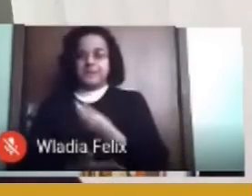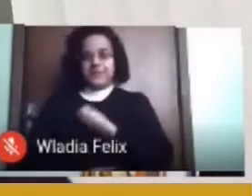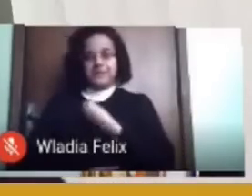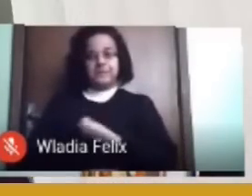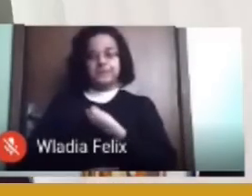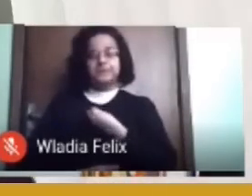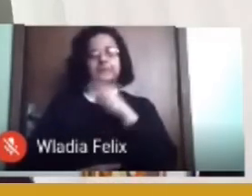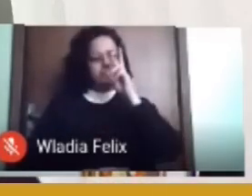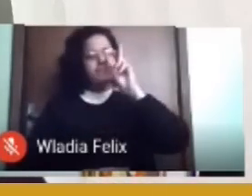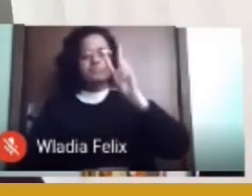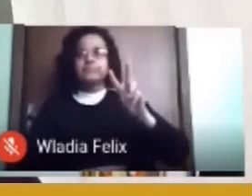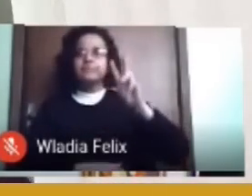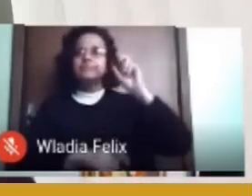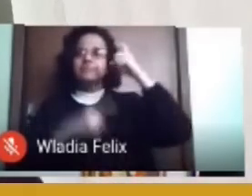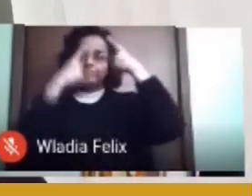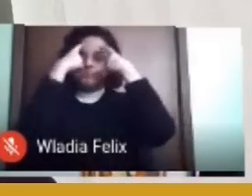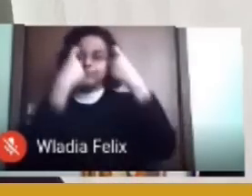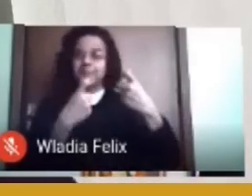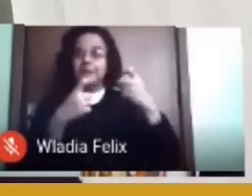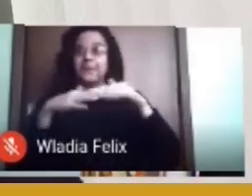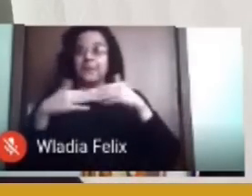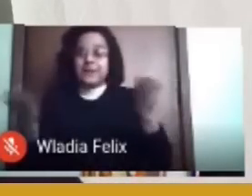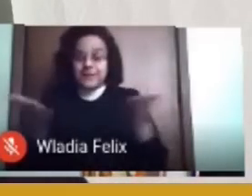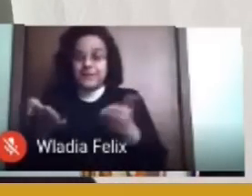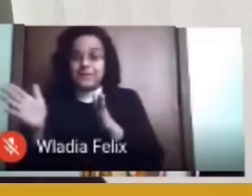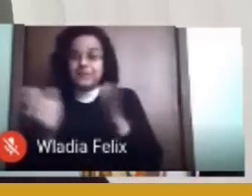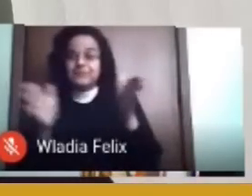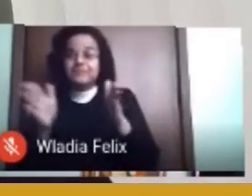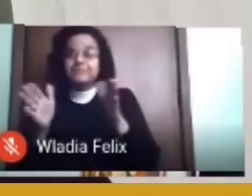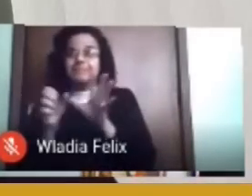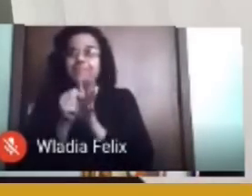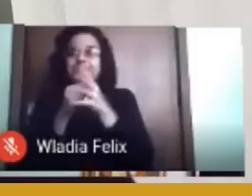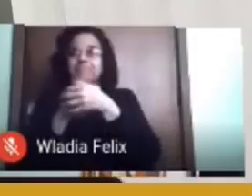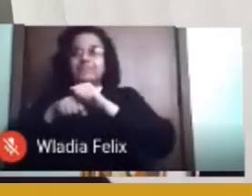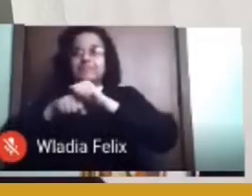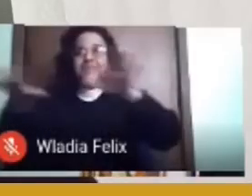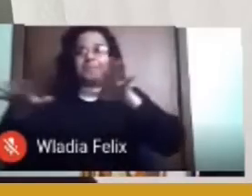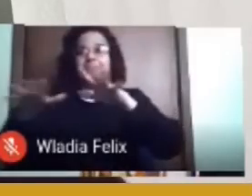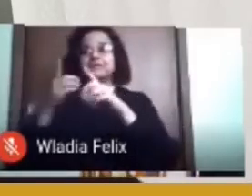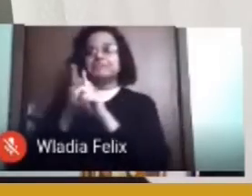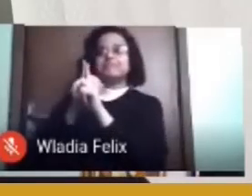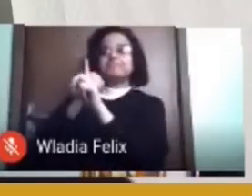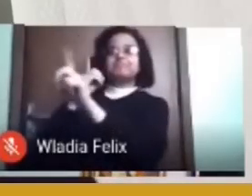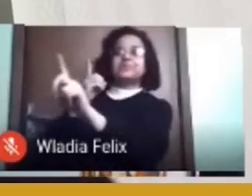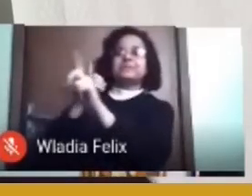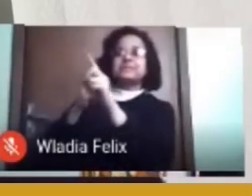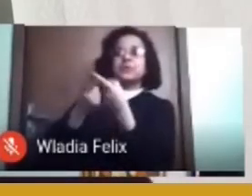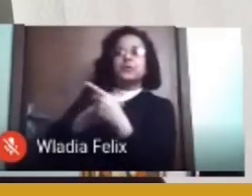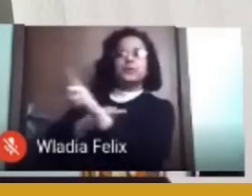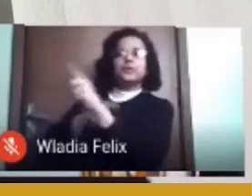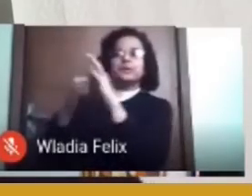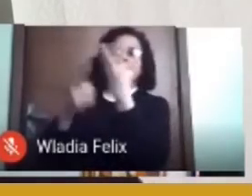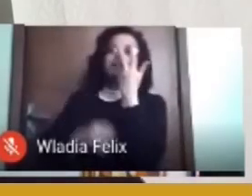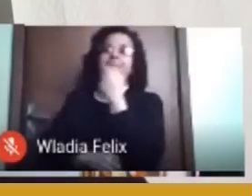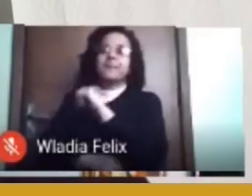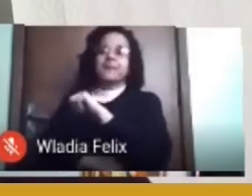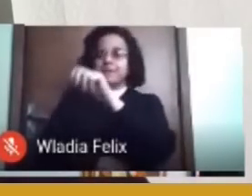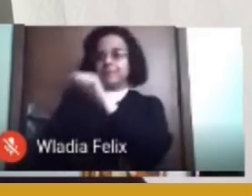nossas crianças. Então, todos esses números, essas estatísticas, professor, nos levam a pensar